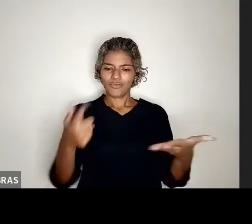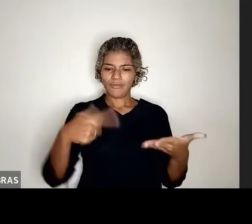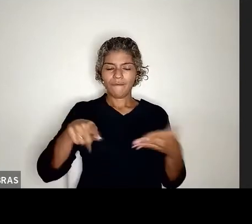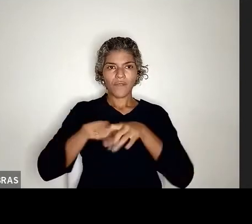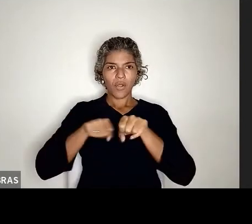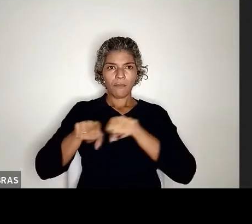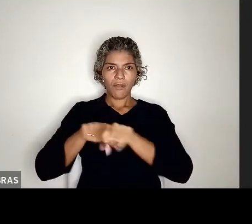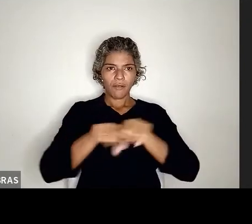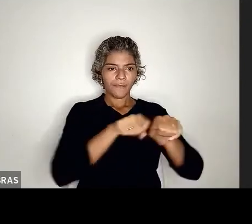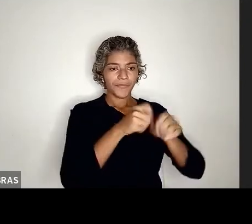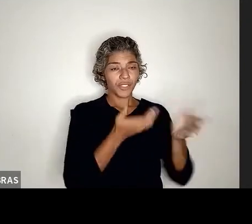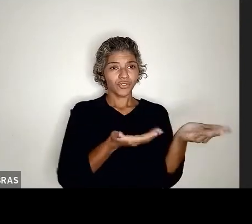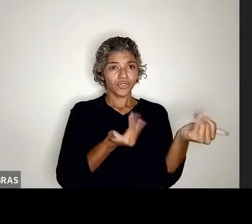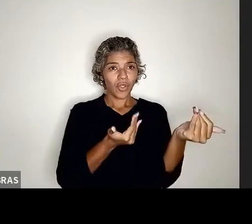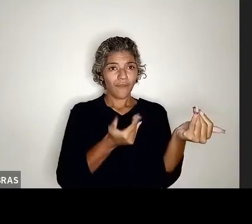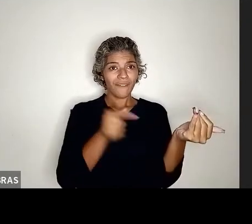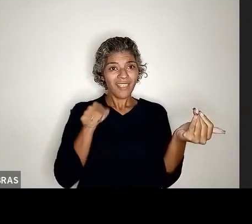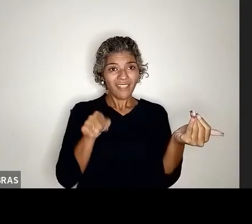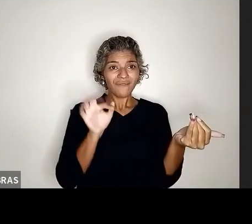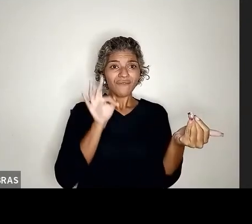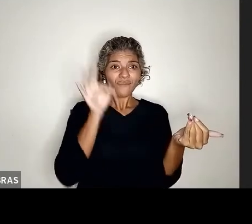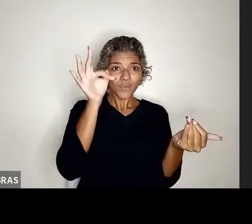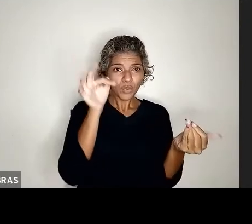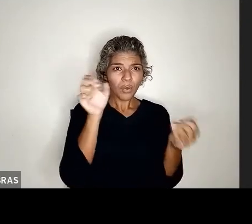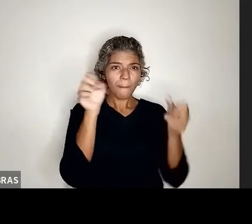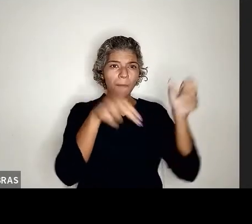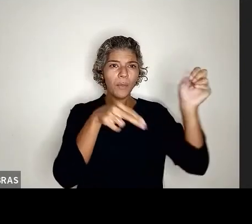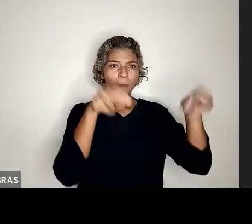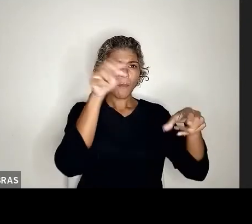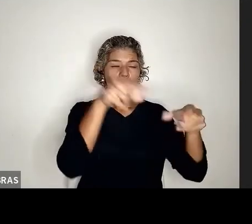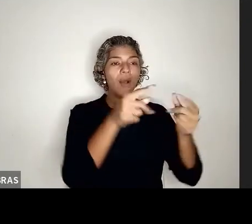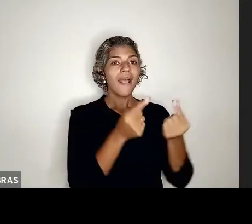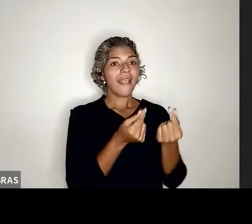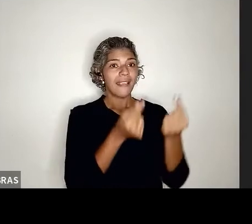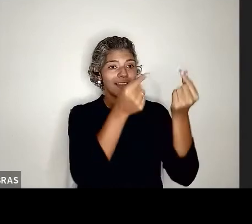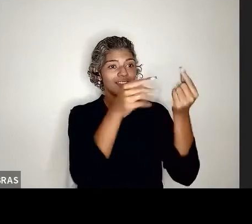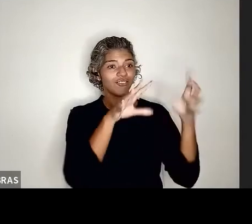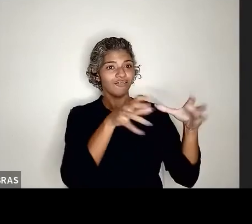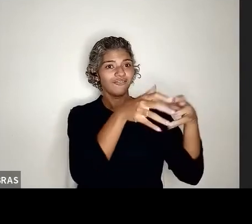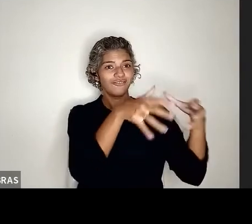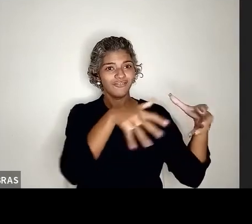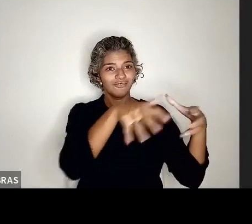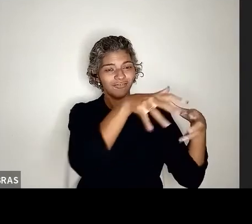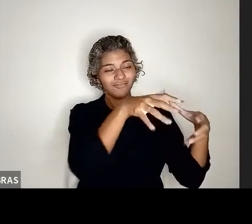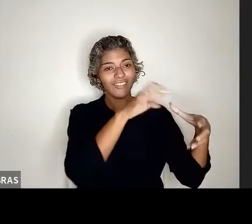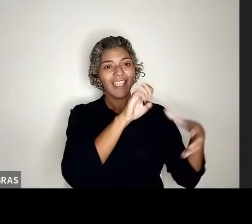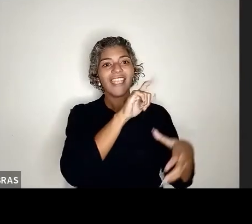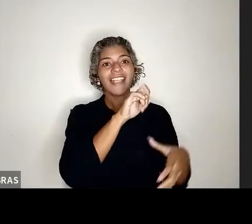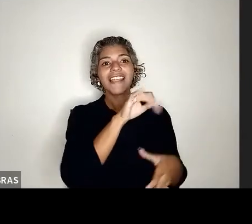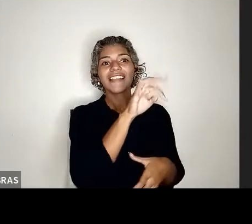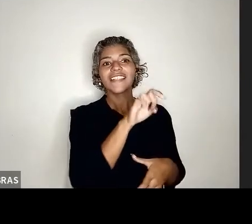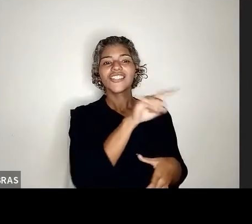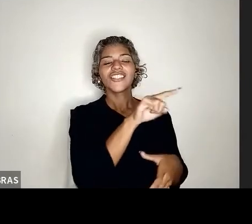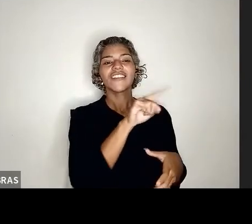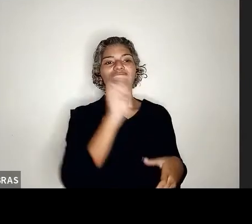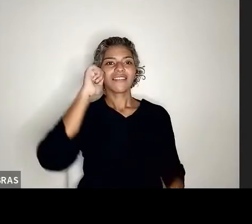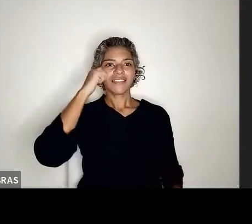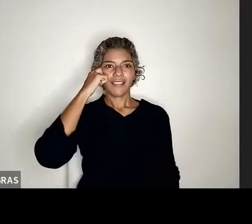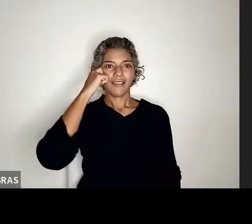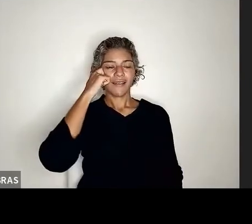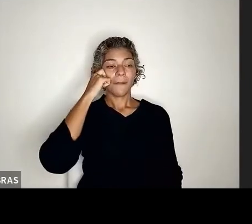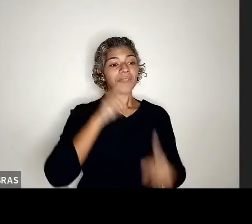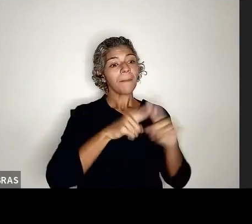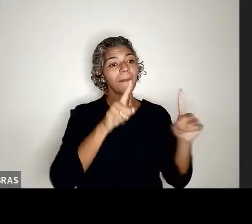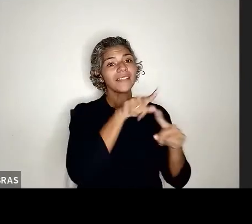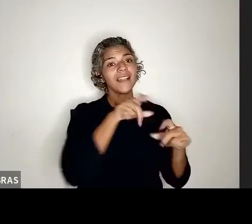que constituirão uma elite negra, mas só são jovens que chegam na universidade não querendo reproduzir um padrão